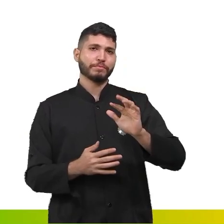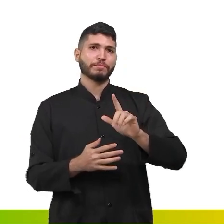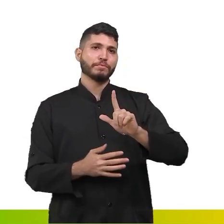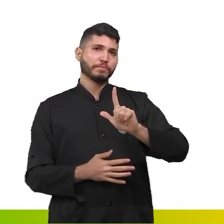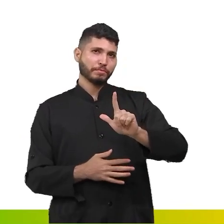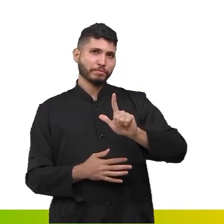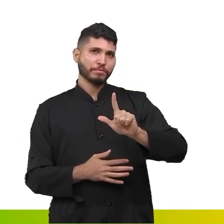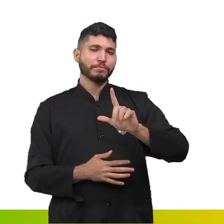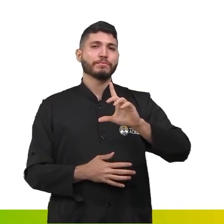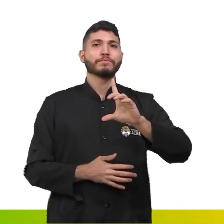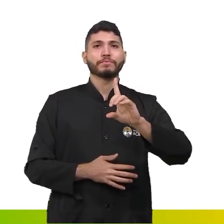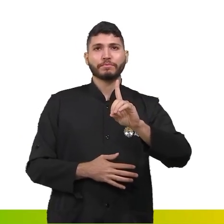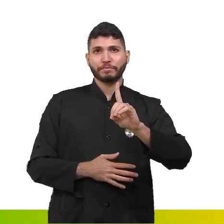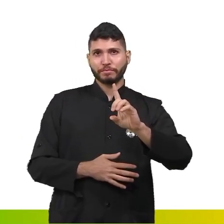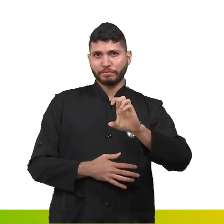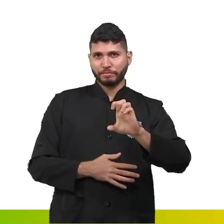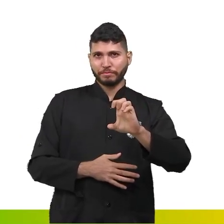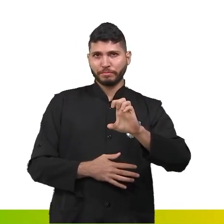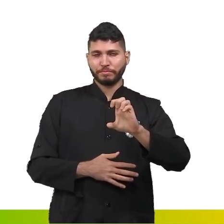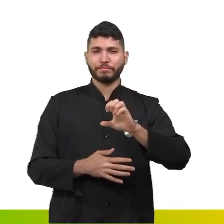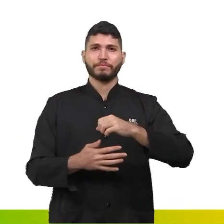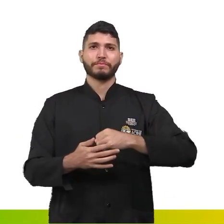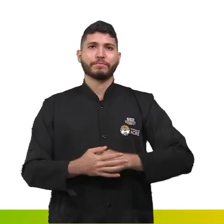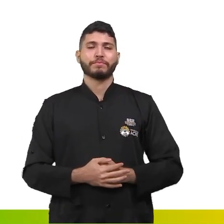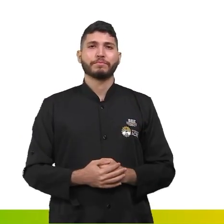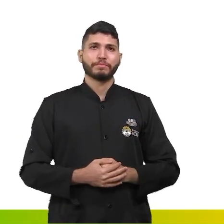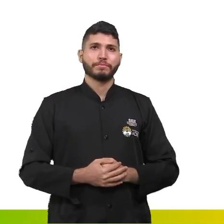DE e eles possuem medidas iguais.